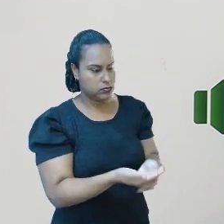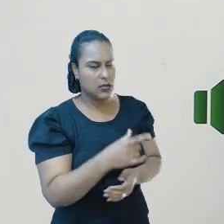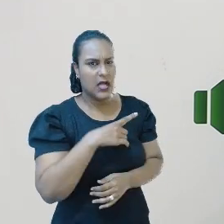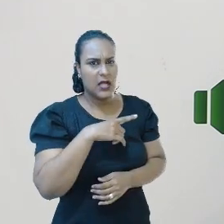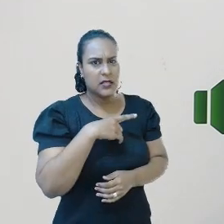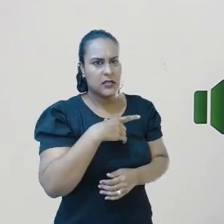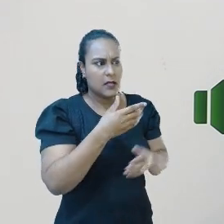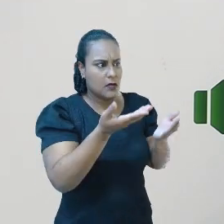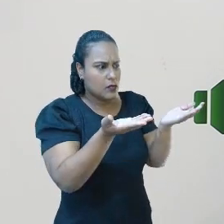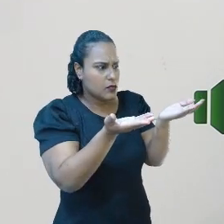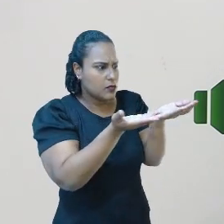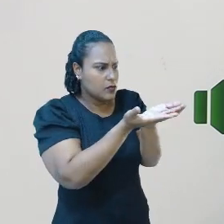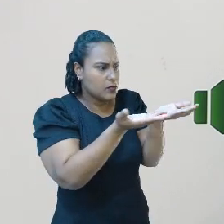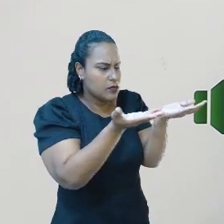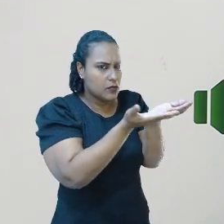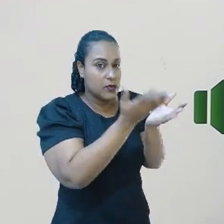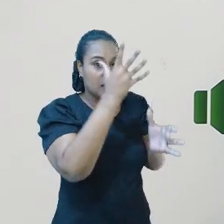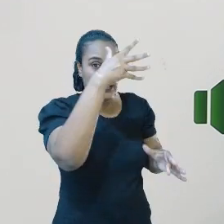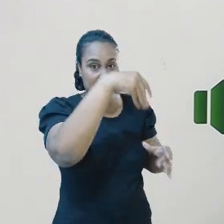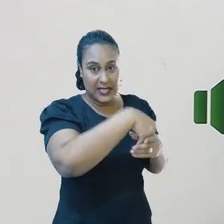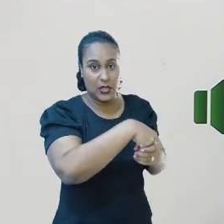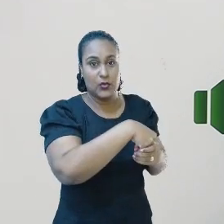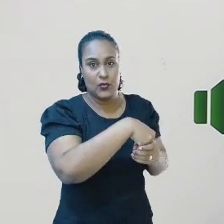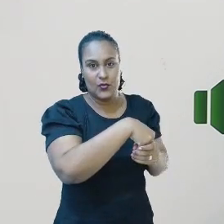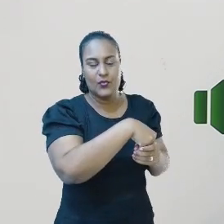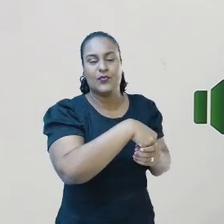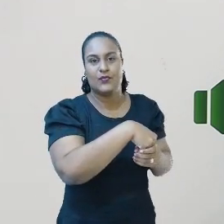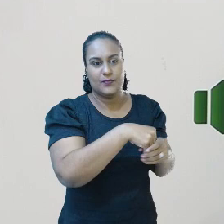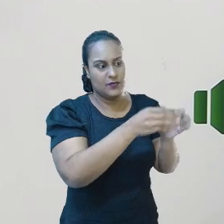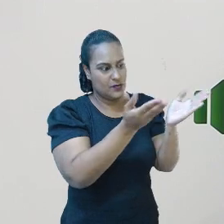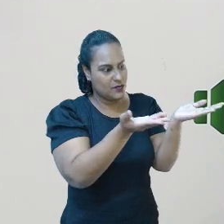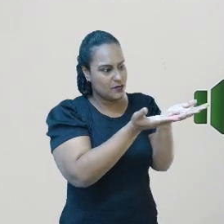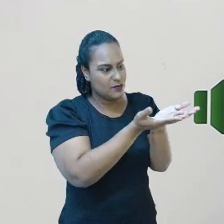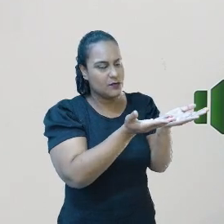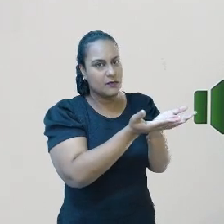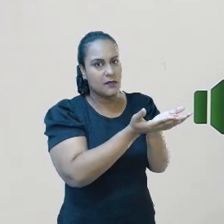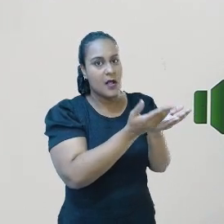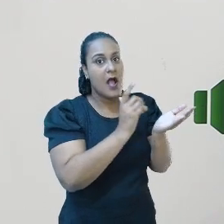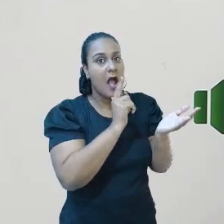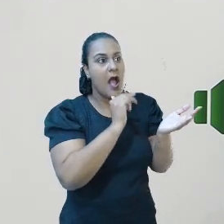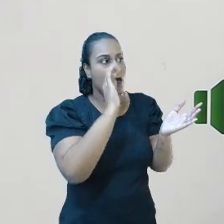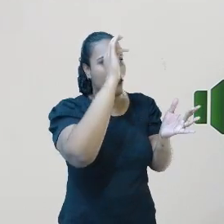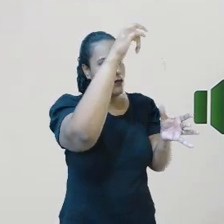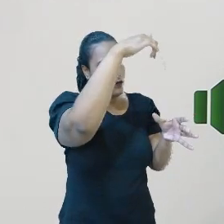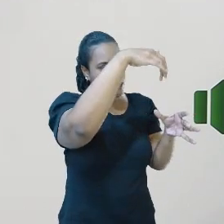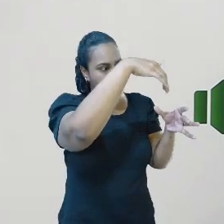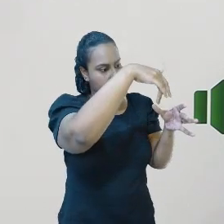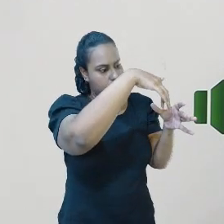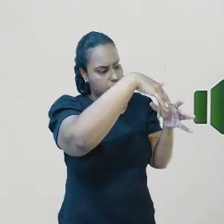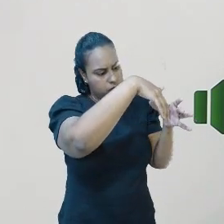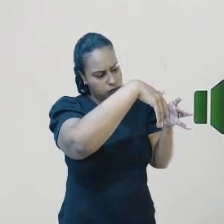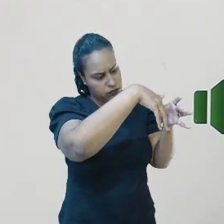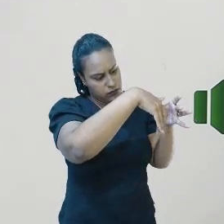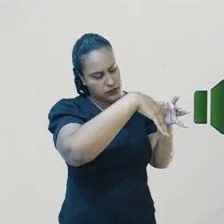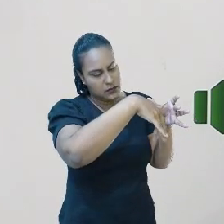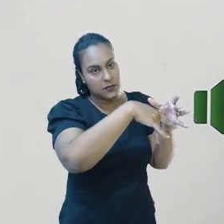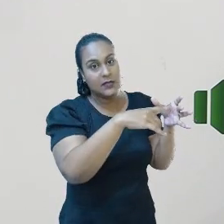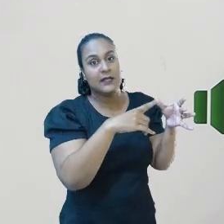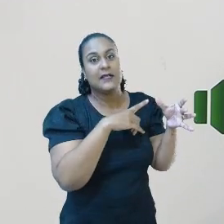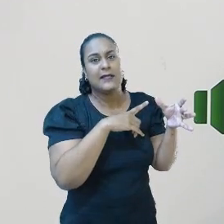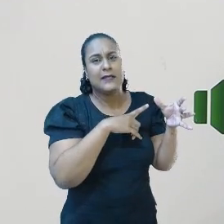vela, que é algo que coloca-se dentro dele, dentro do filtro. A água passa ali. Ela tem